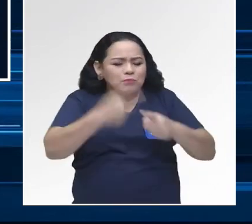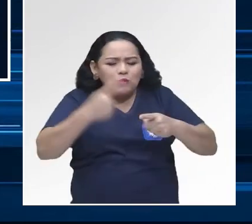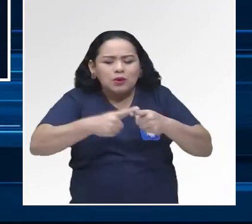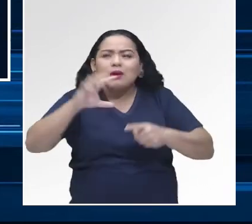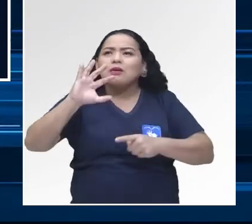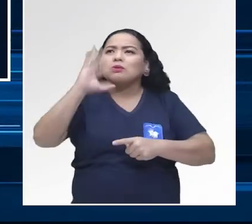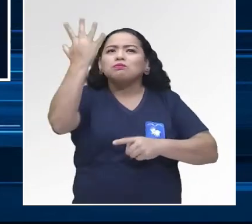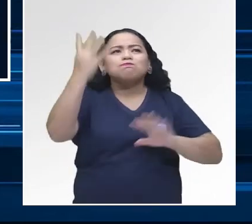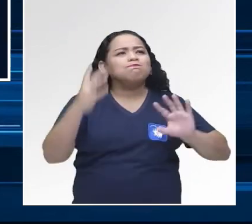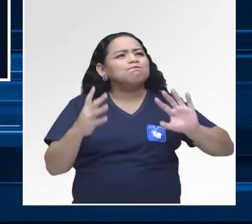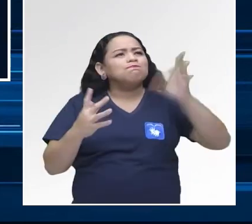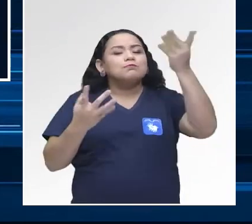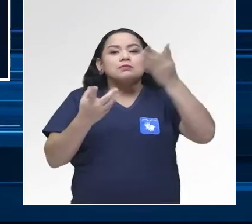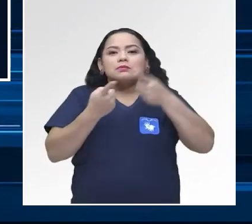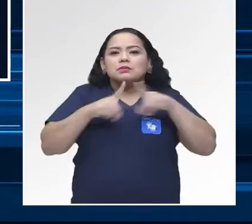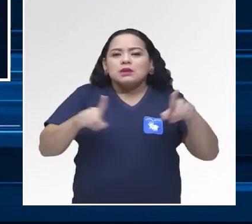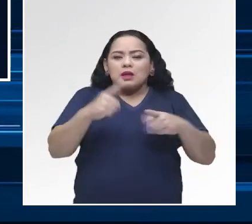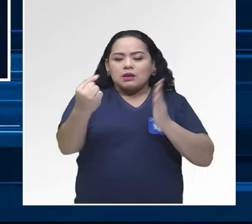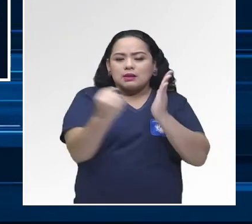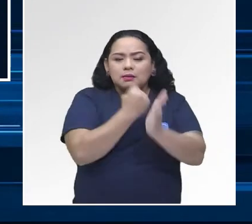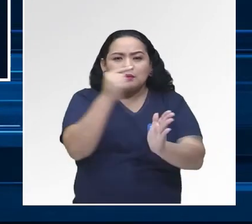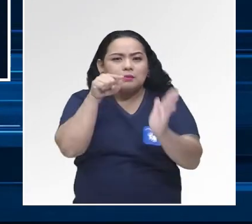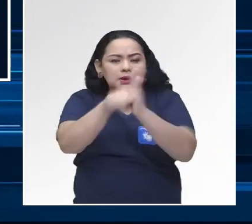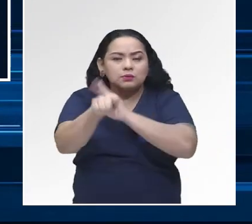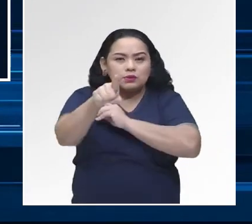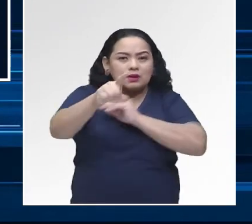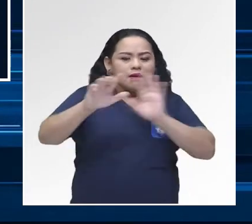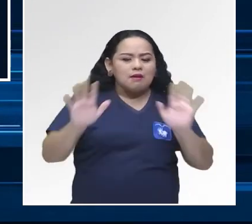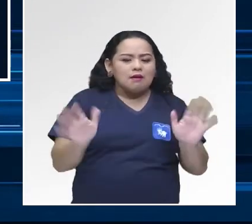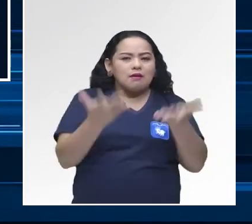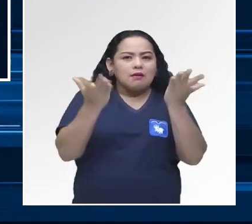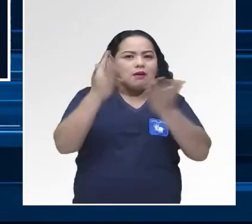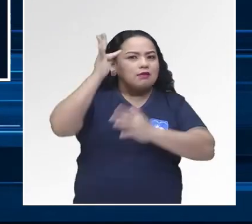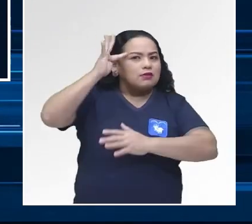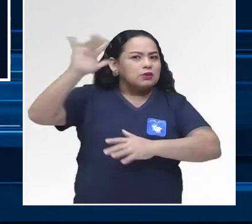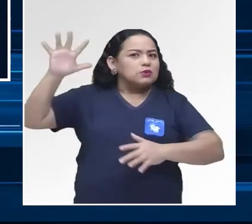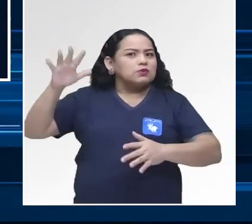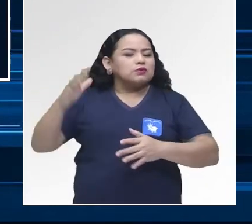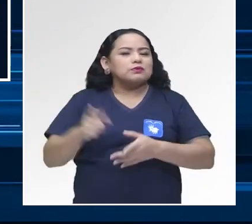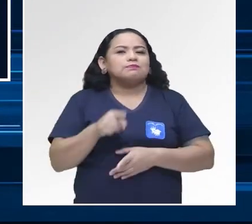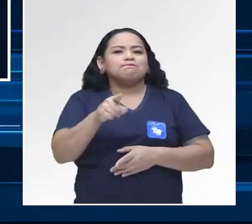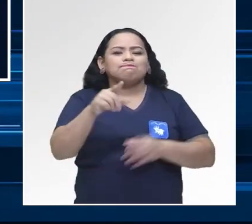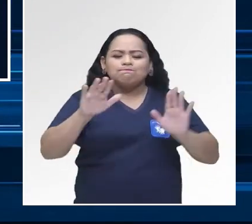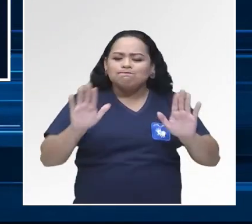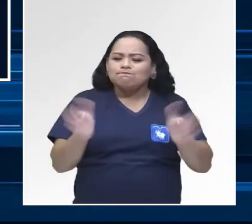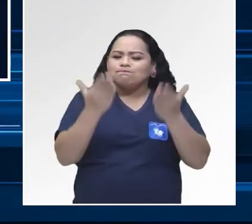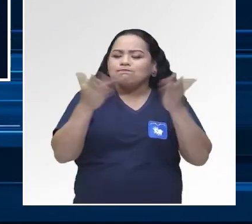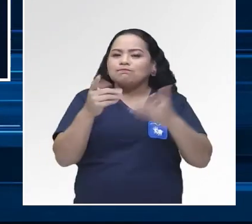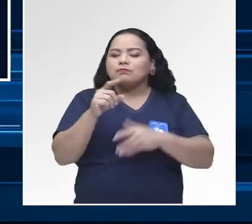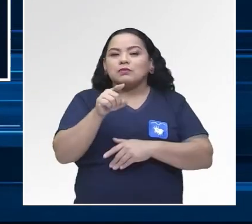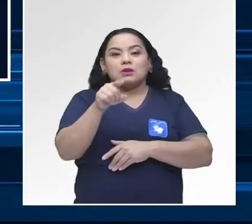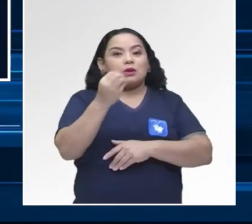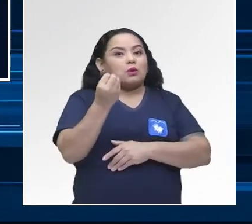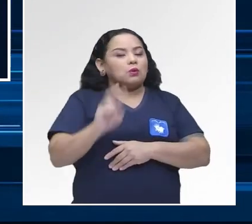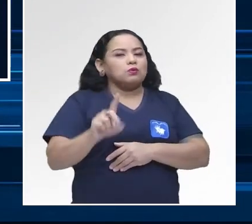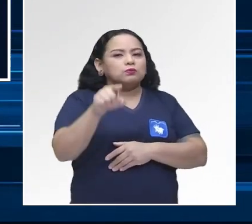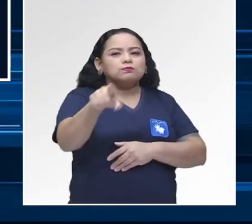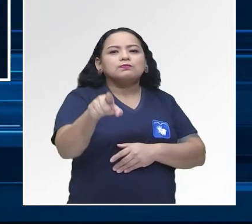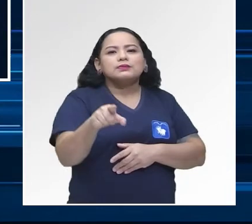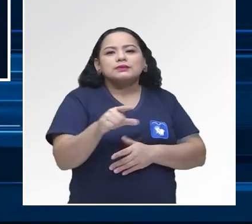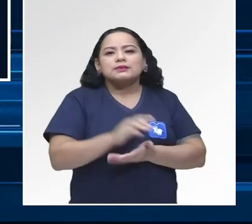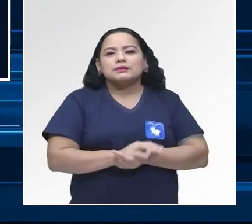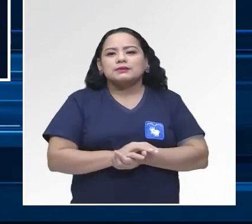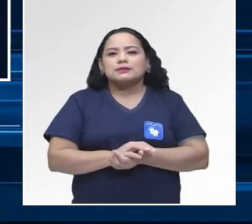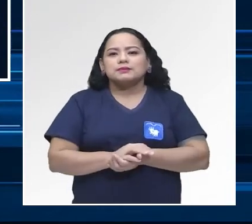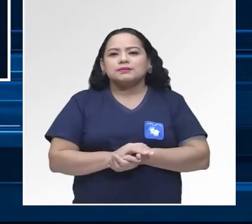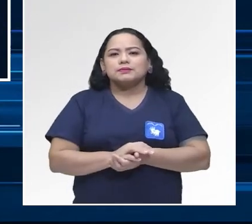essas perguntas que a filosofia vai nos colocar, né? Ou você, quando entra